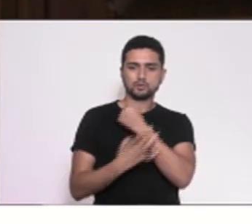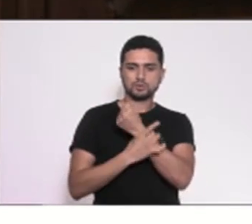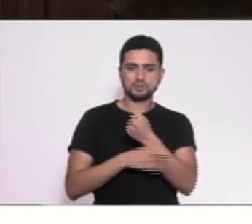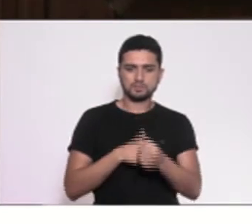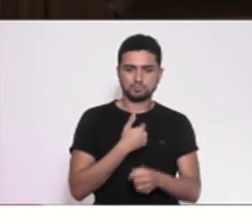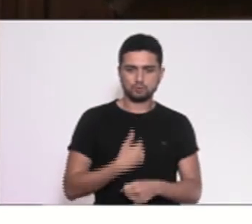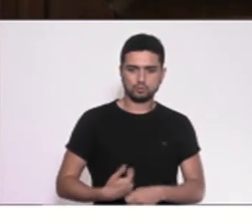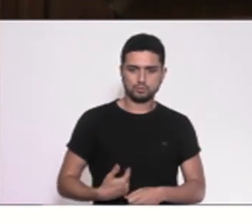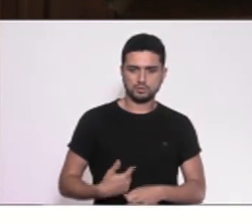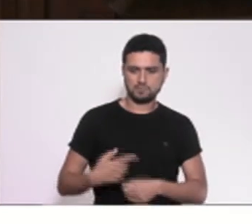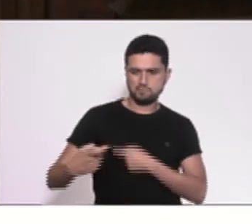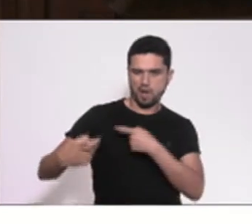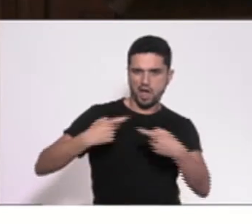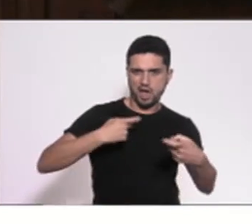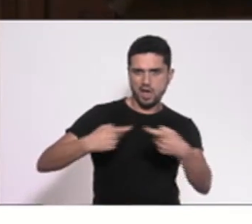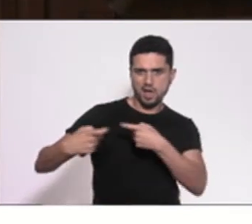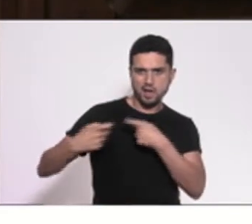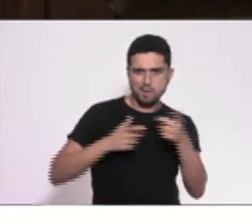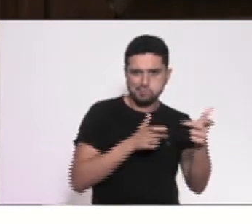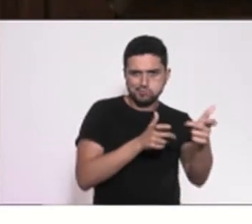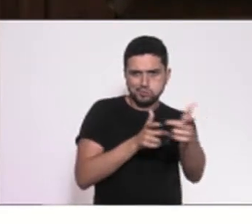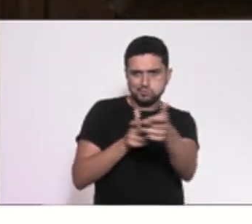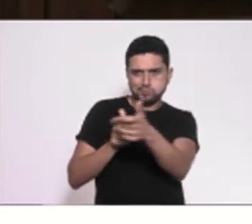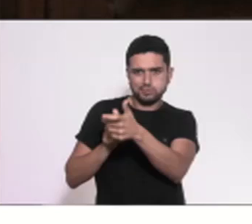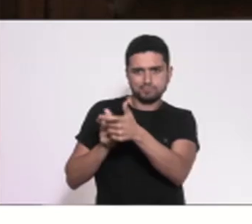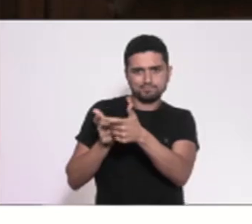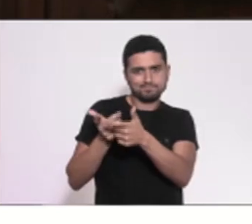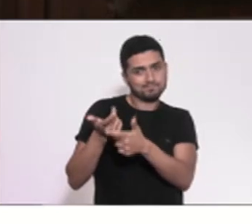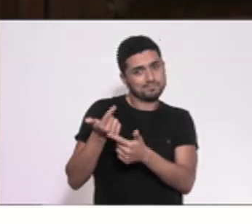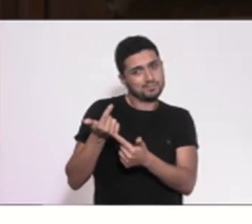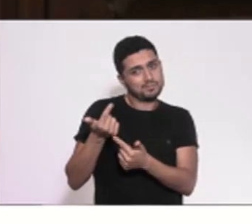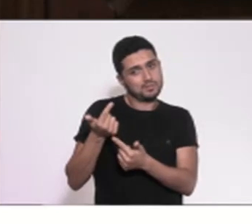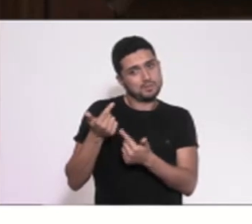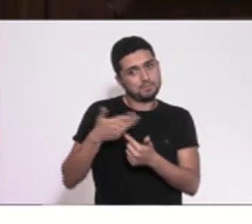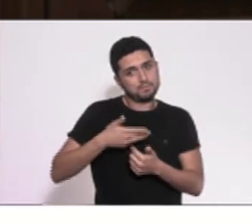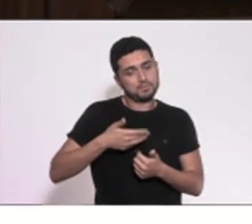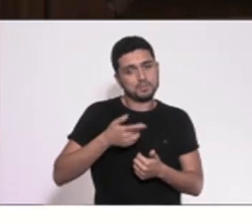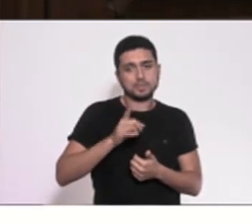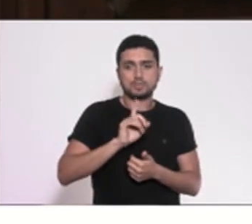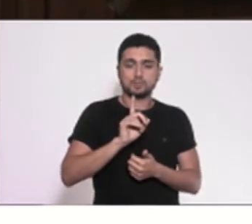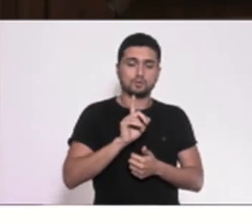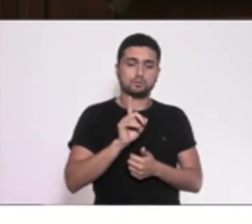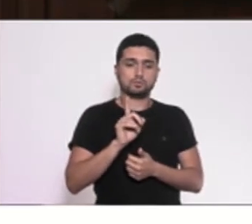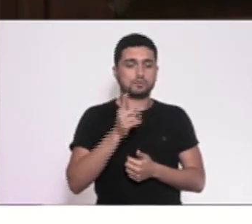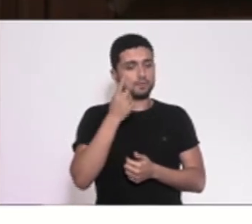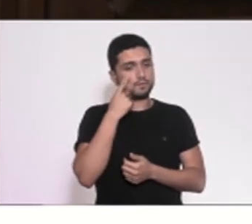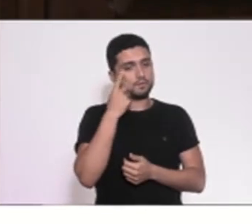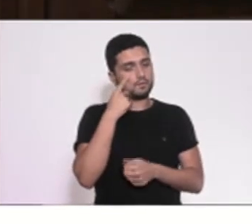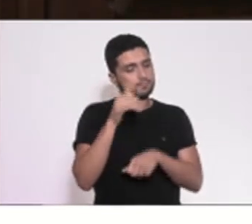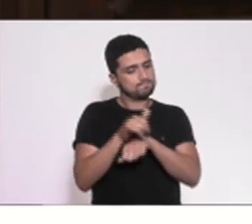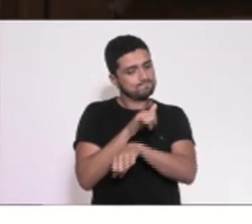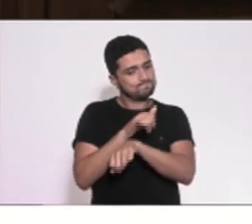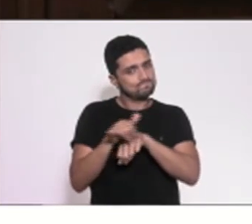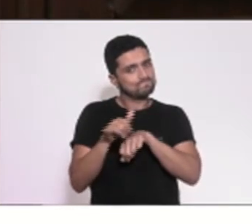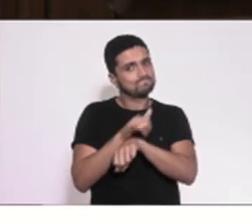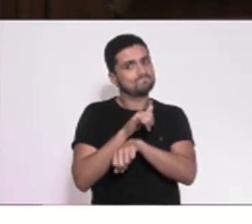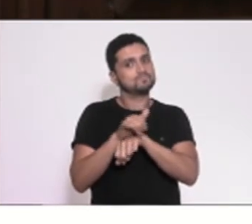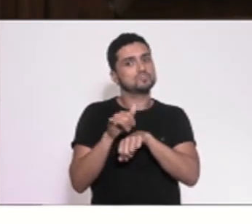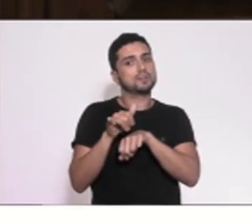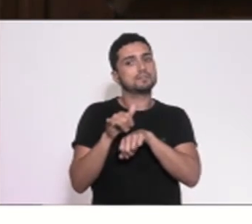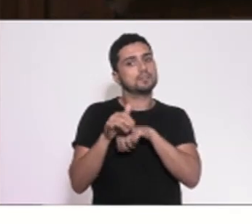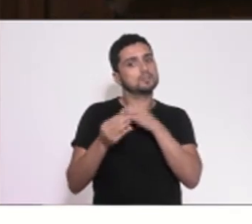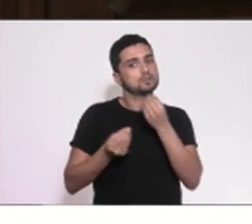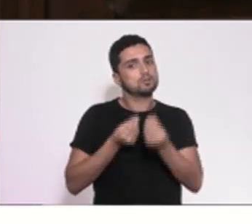o confronto e não prevê a prevenção, a inteligência e a investigação, é algo que adoece